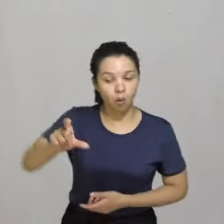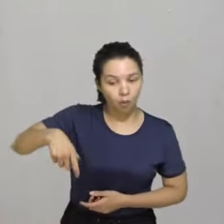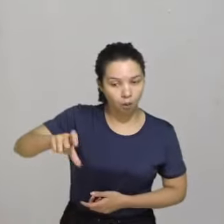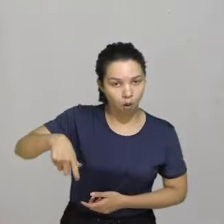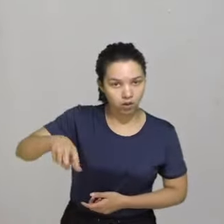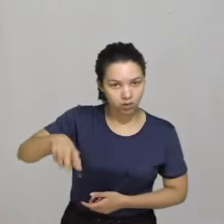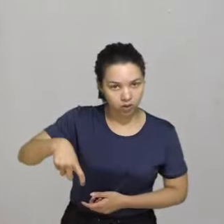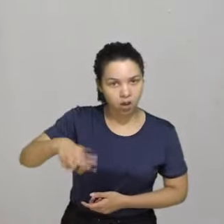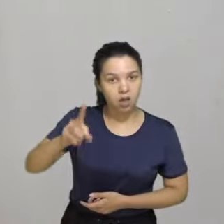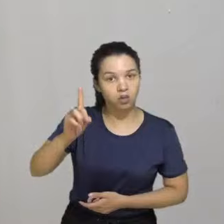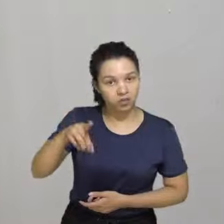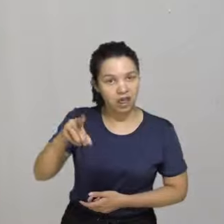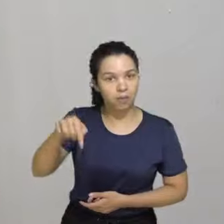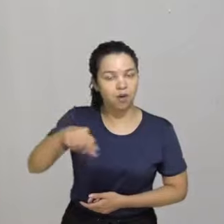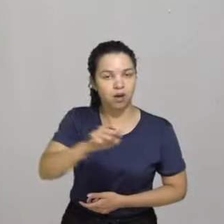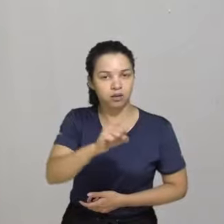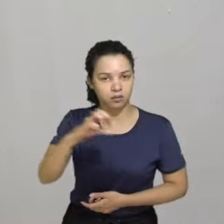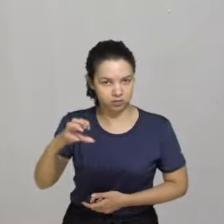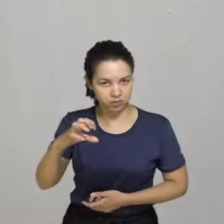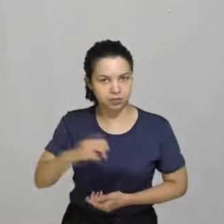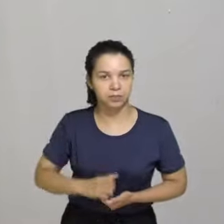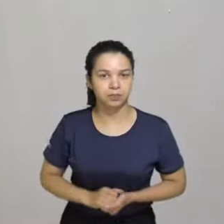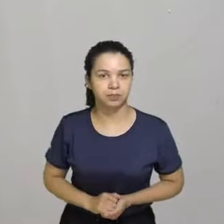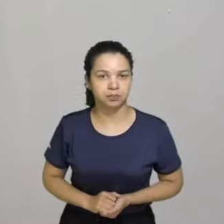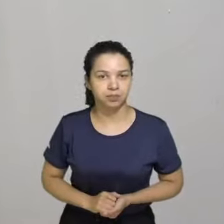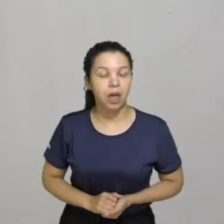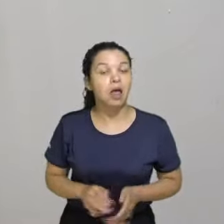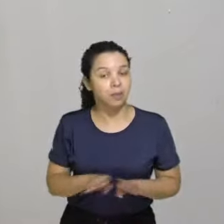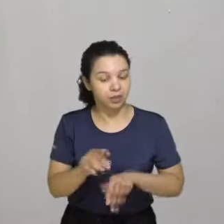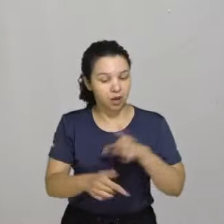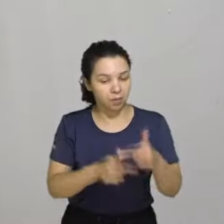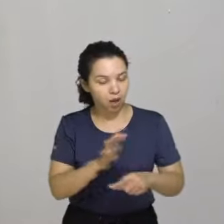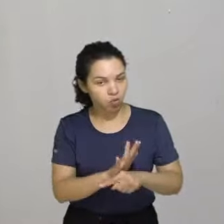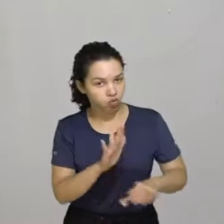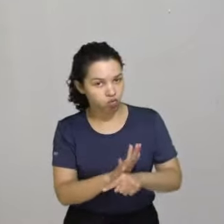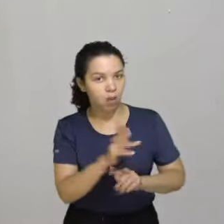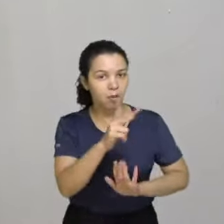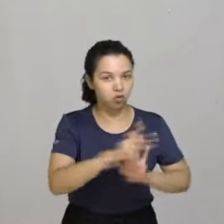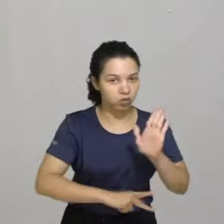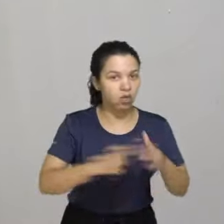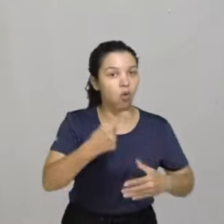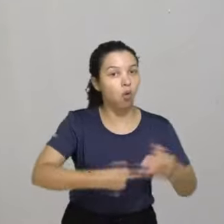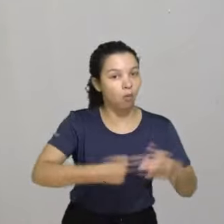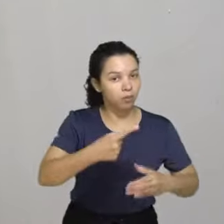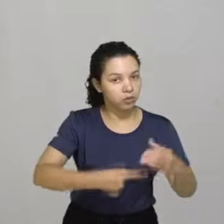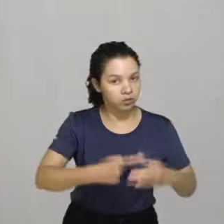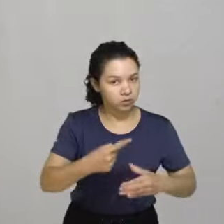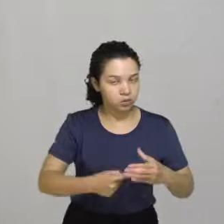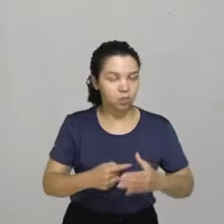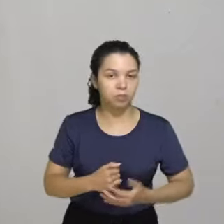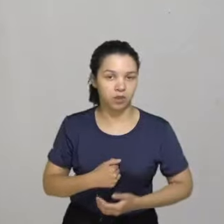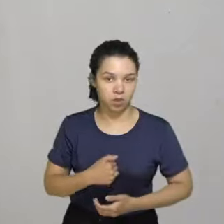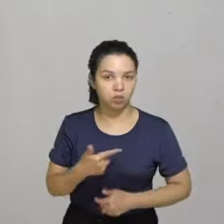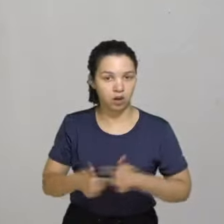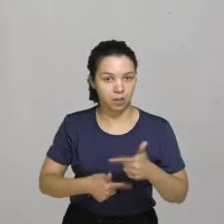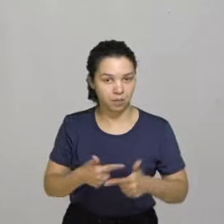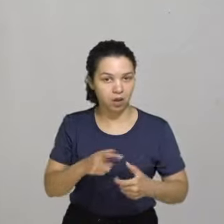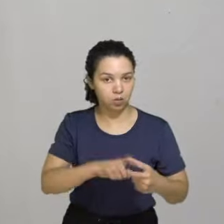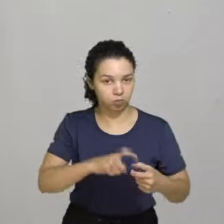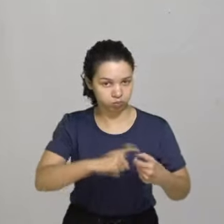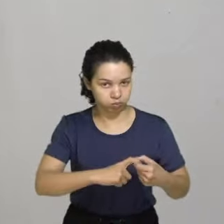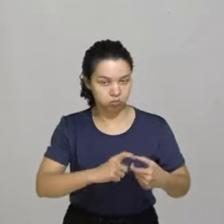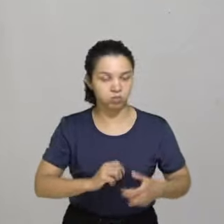em Santa Catarina. Também fui relator de vários projetos nas comissões às quais pertenço, mas quero destacar